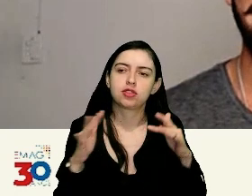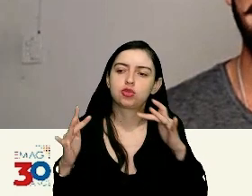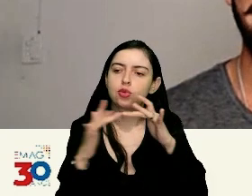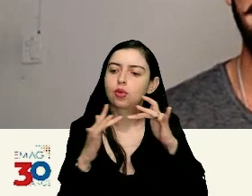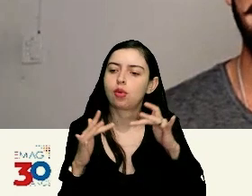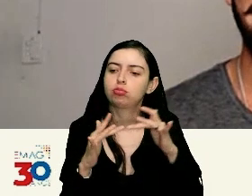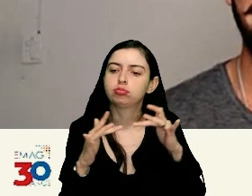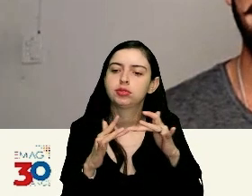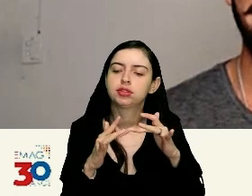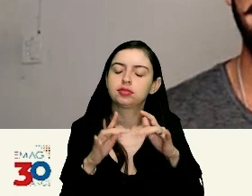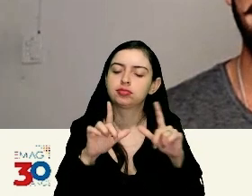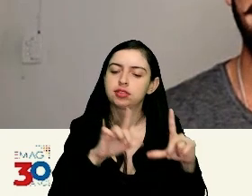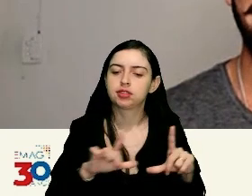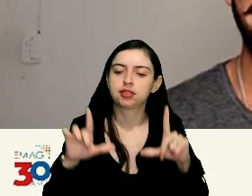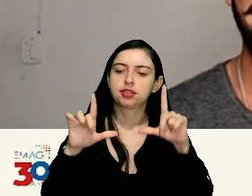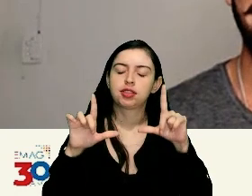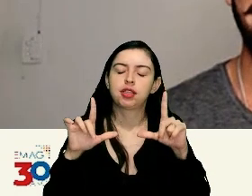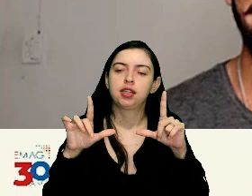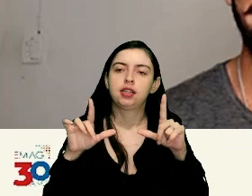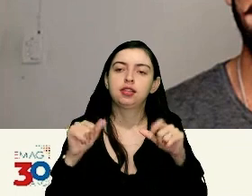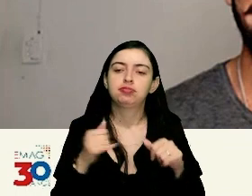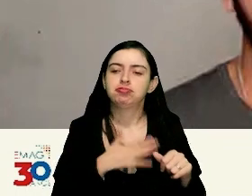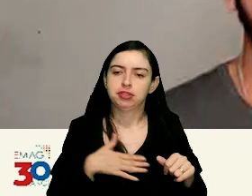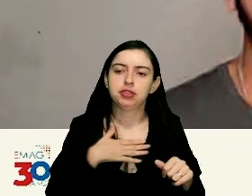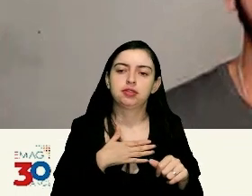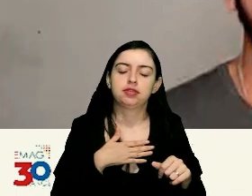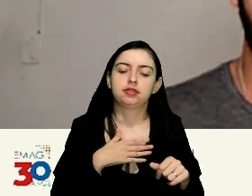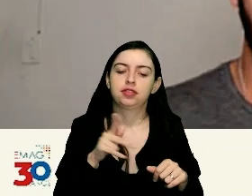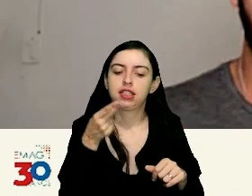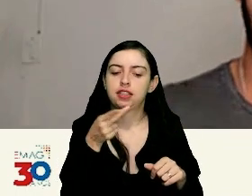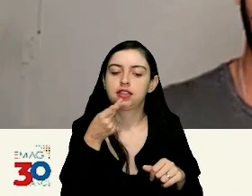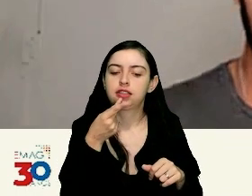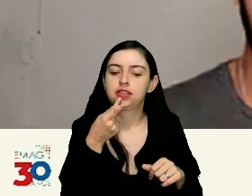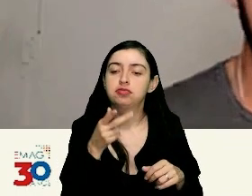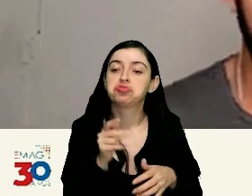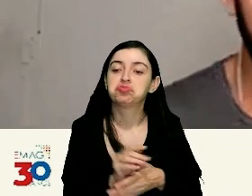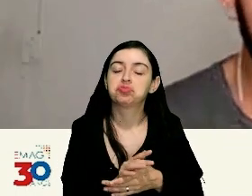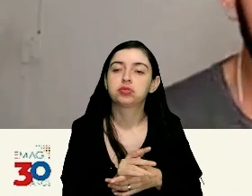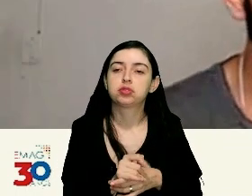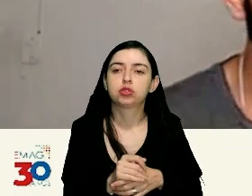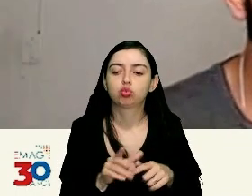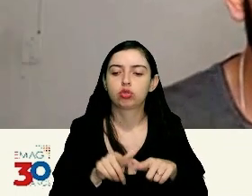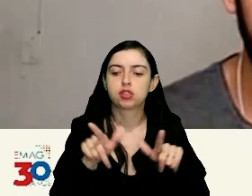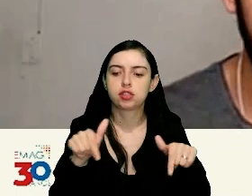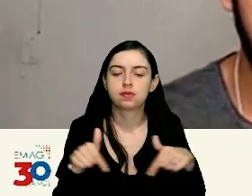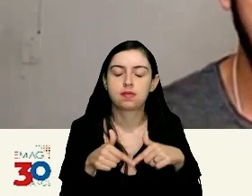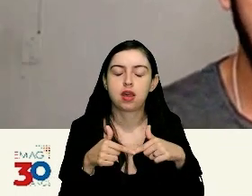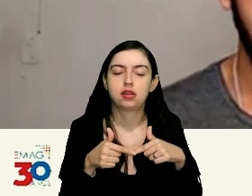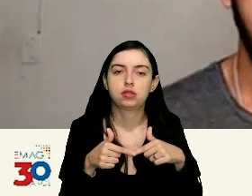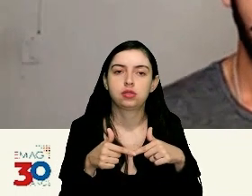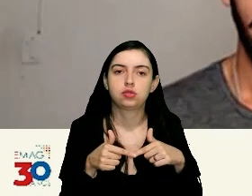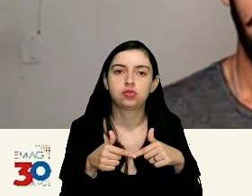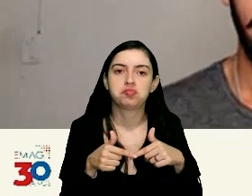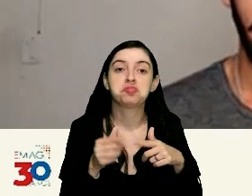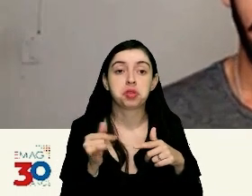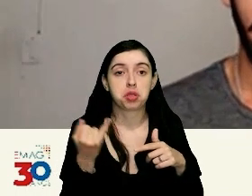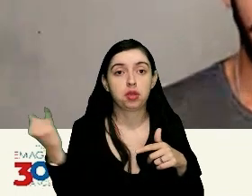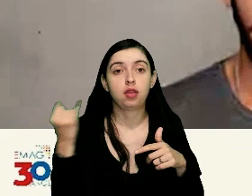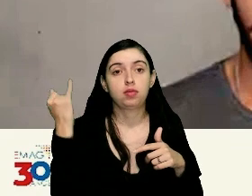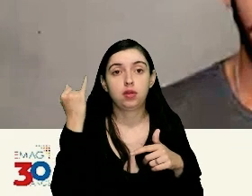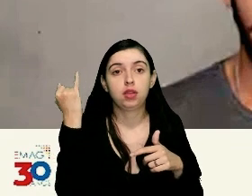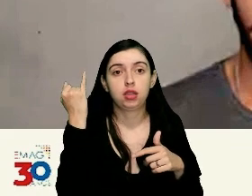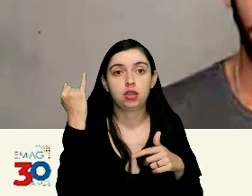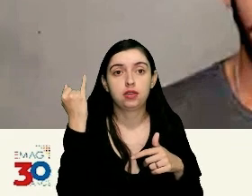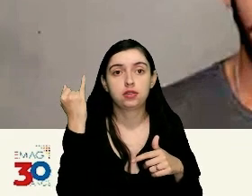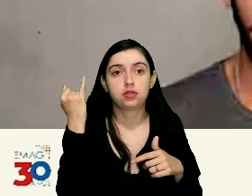telas. E um prazer estar falando aqui com vocês, né, dentro de um espaço tão relevante,